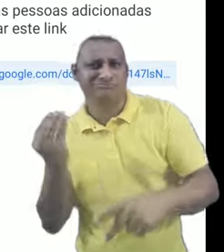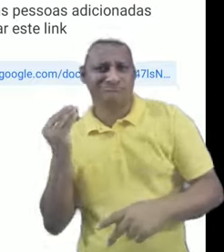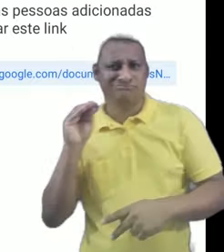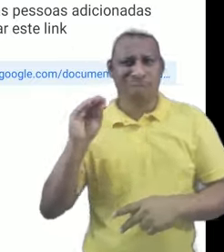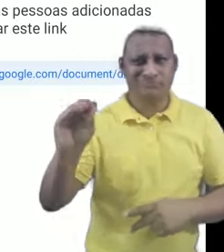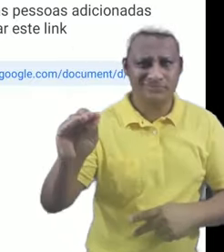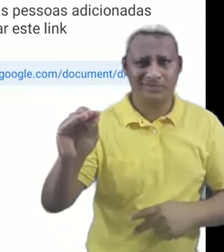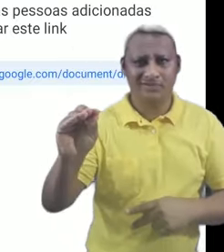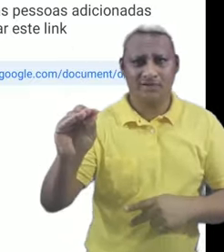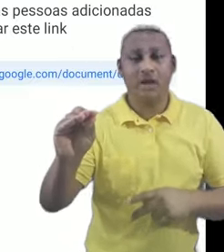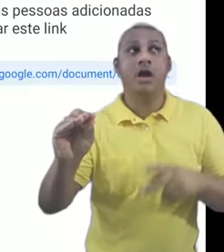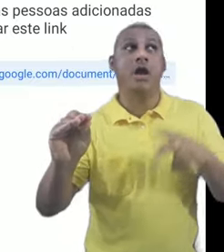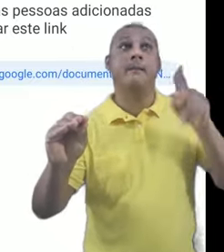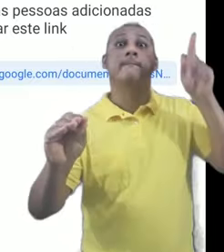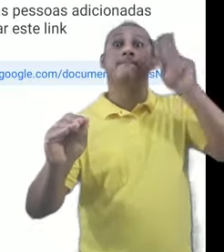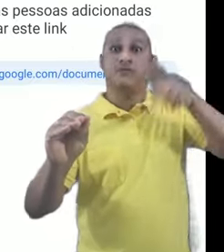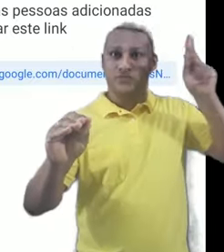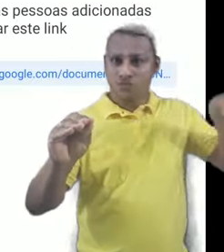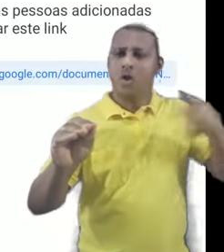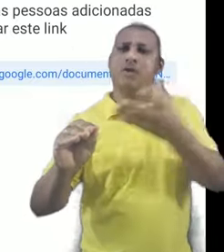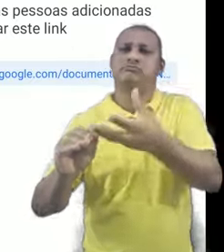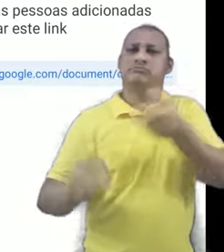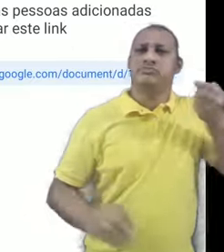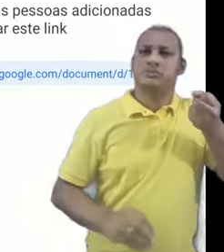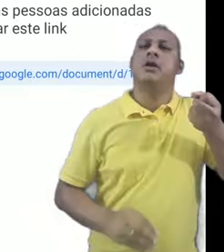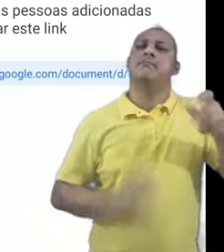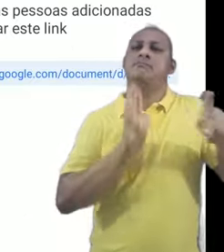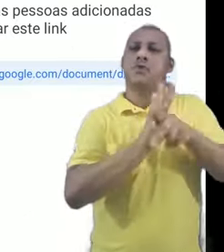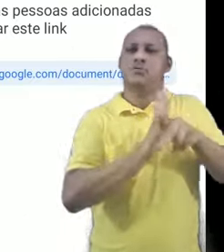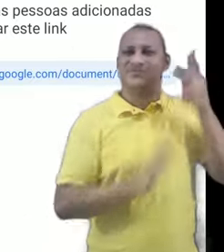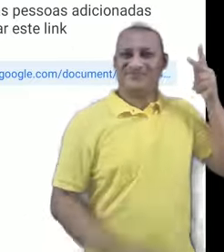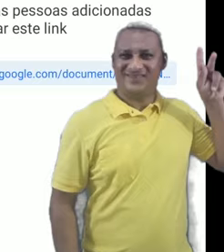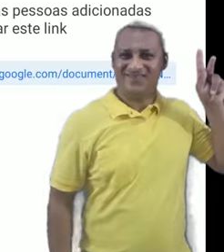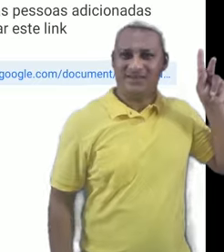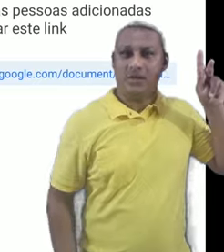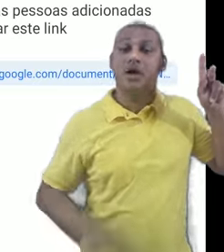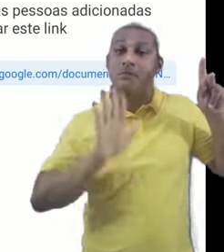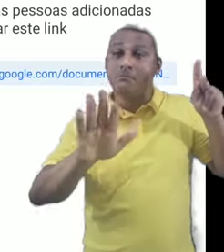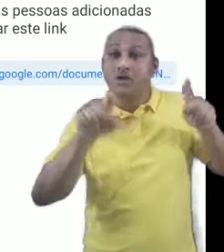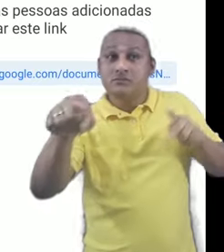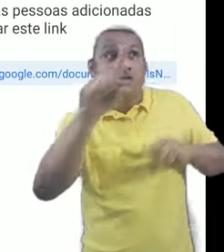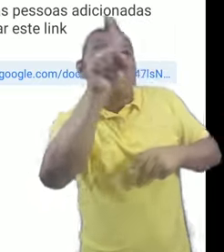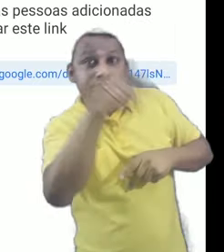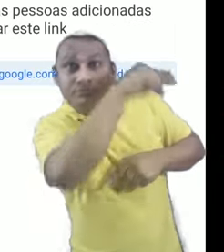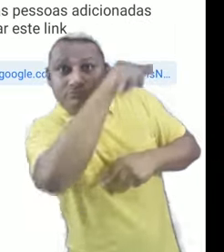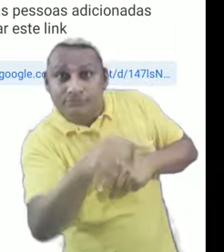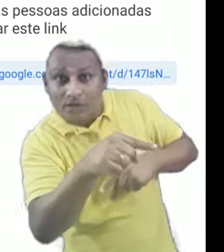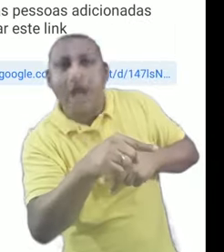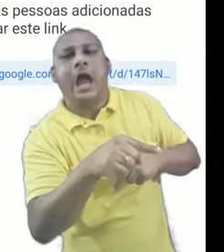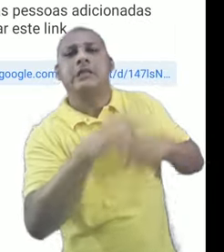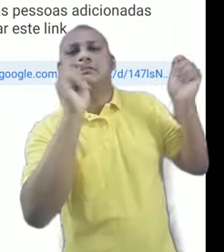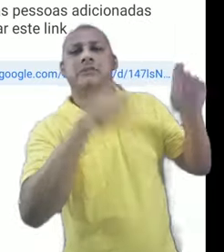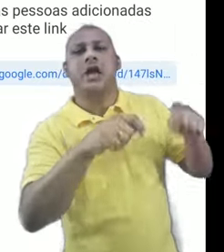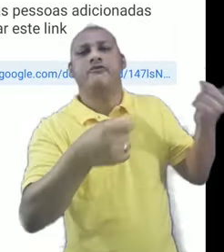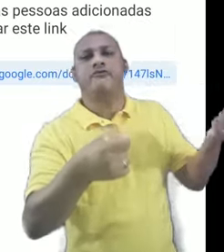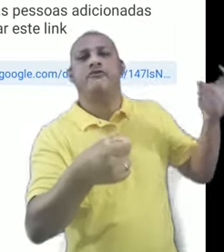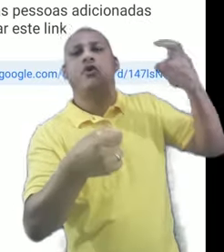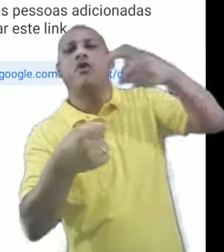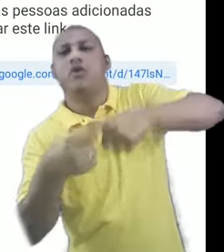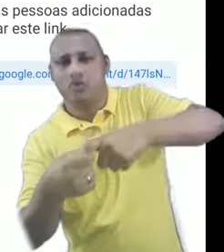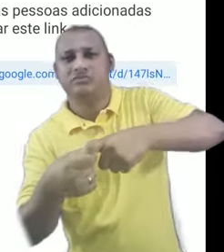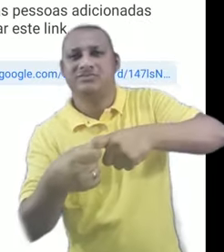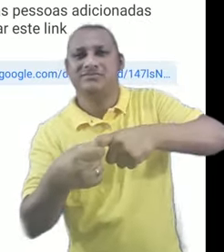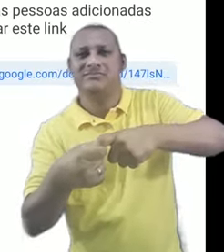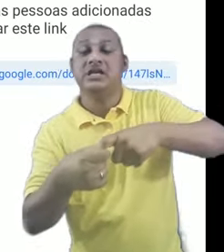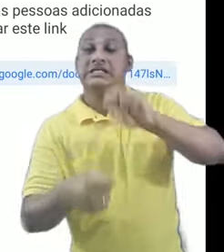arquivo, é seu e você pode editar à vontade. Porém, a partir do momento em que você entrega o trabalho, o arquivo passa a ser do professor e você